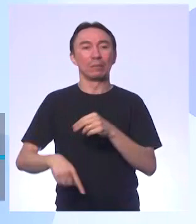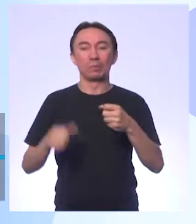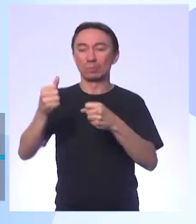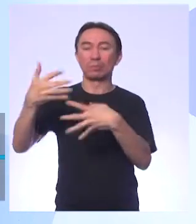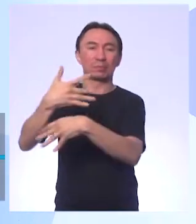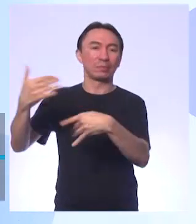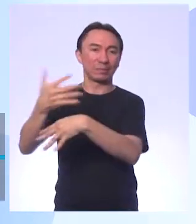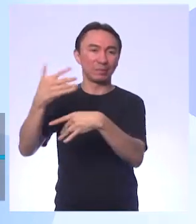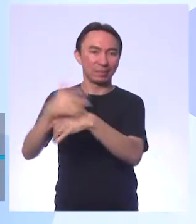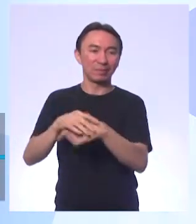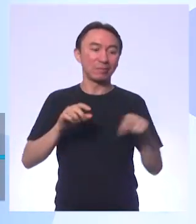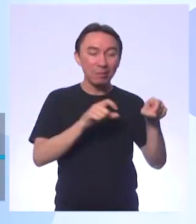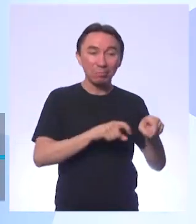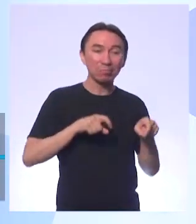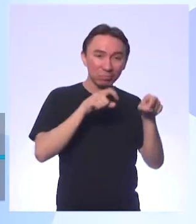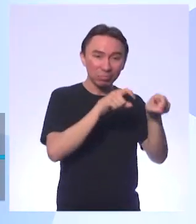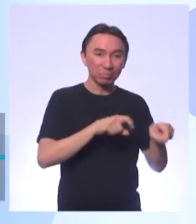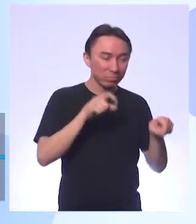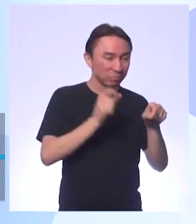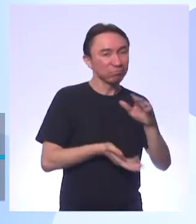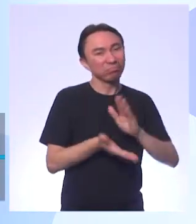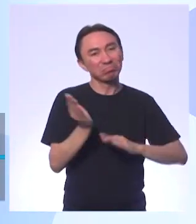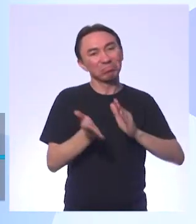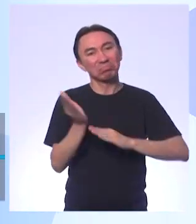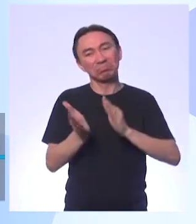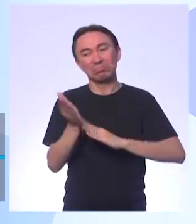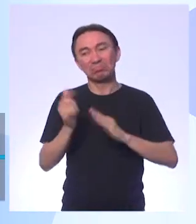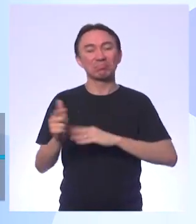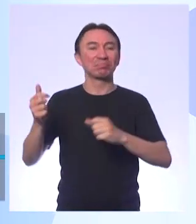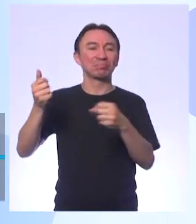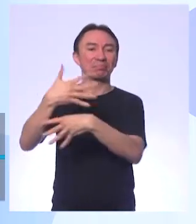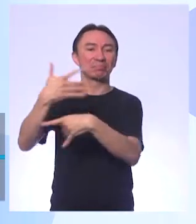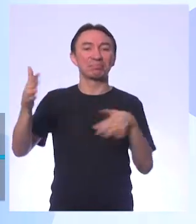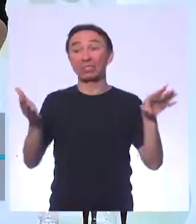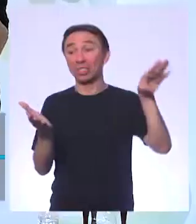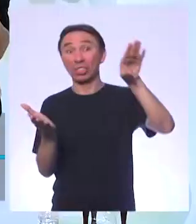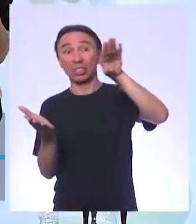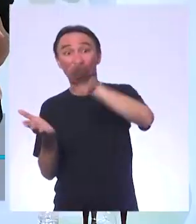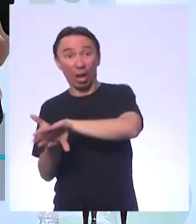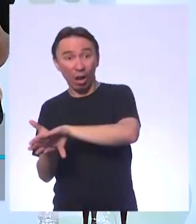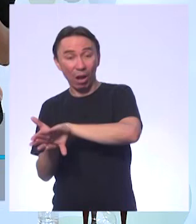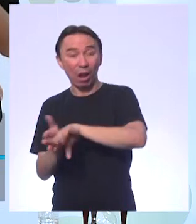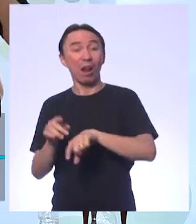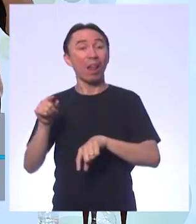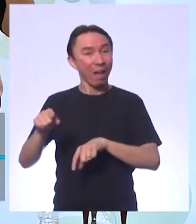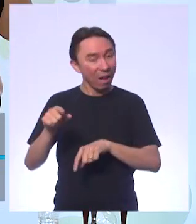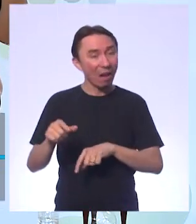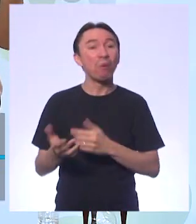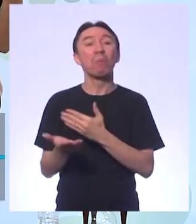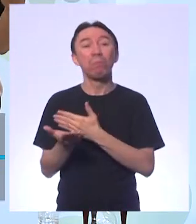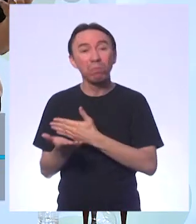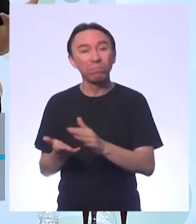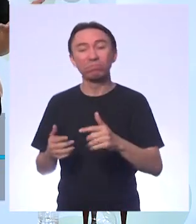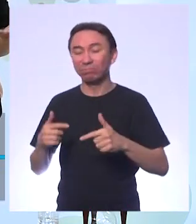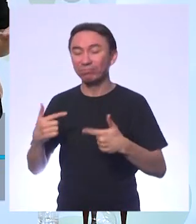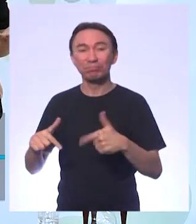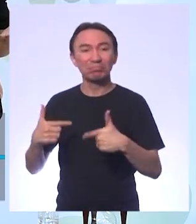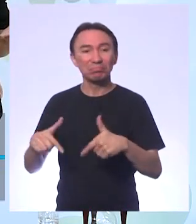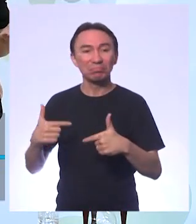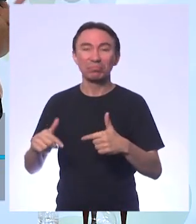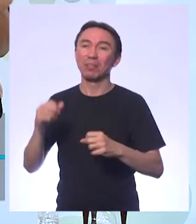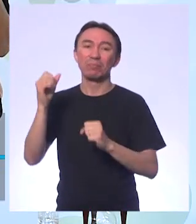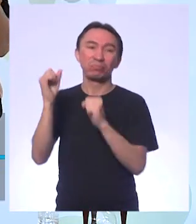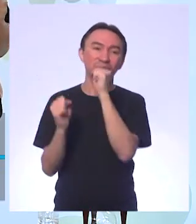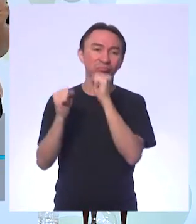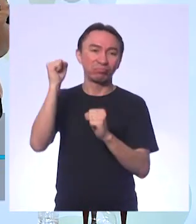saíram dos campos e foram para as cidades. Chegando nas cidades, elas começaram a trabalhar nas